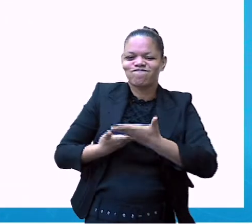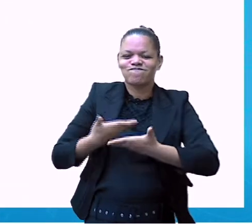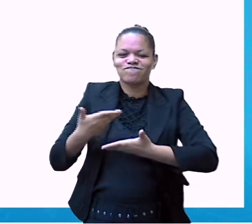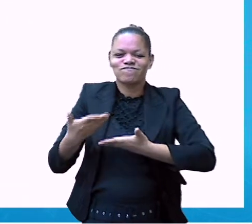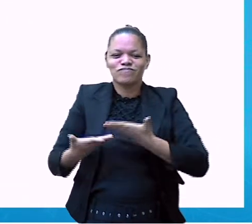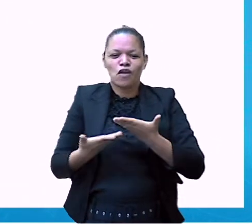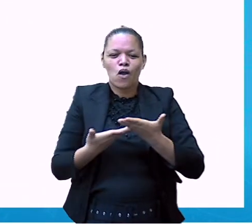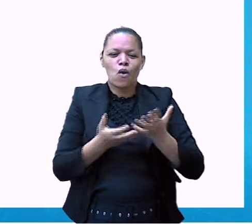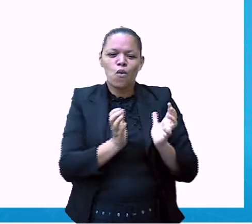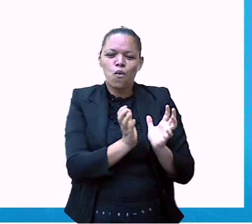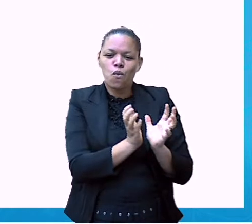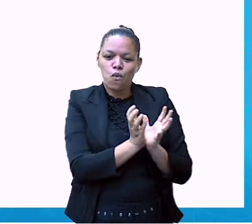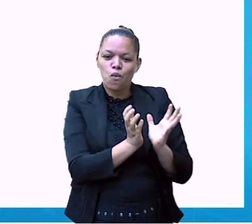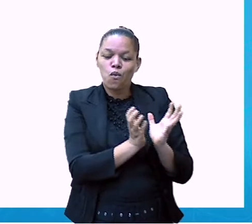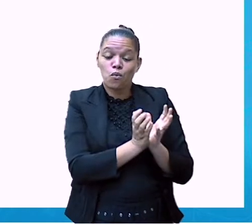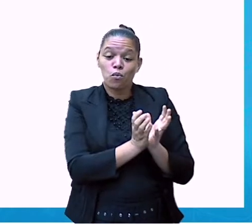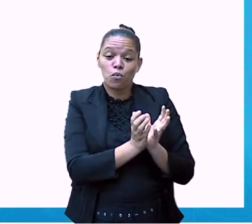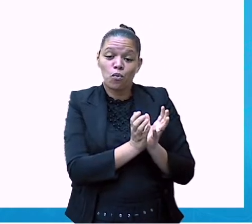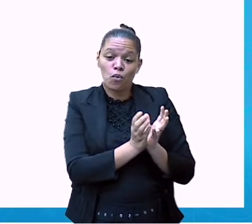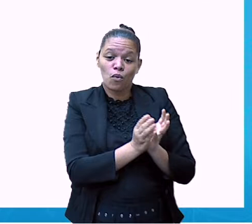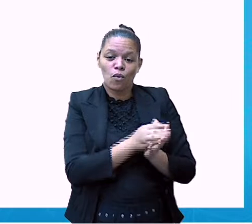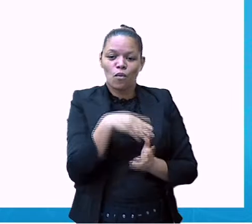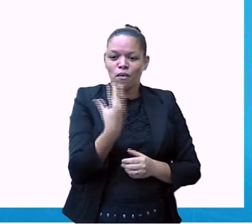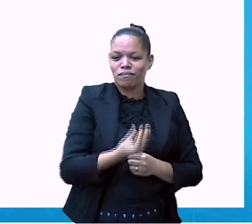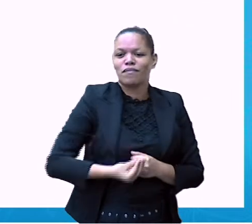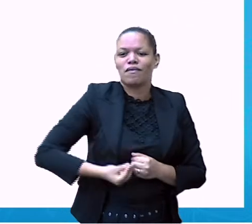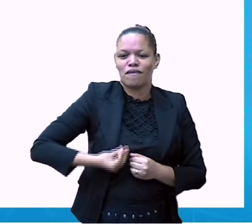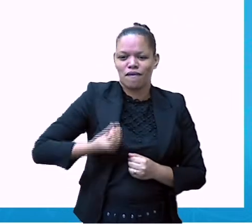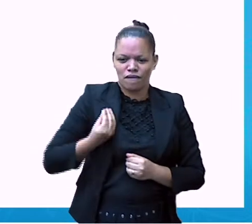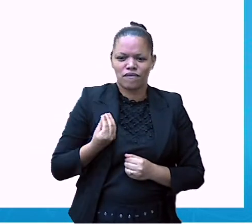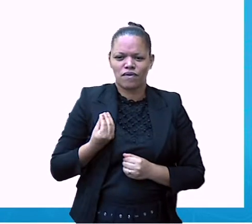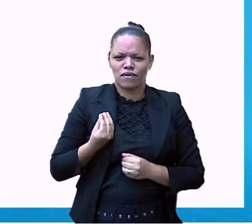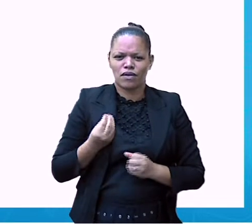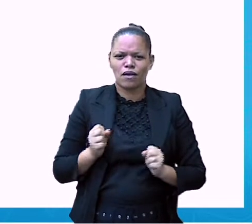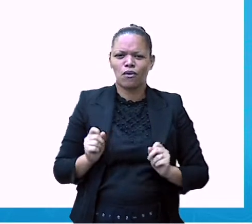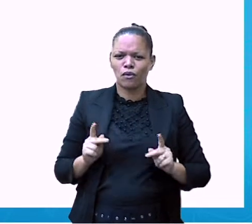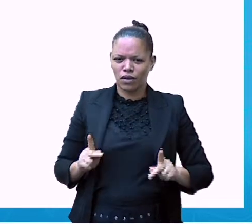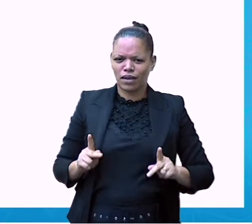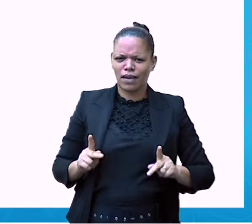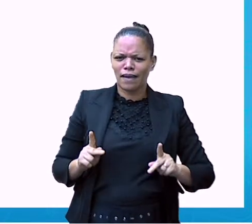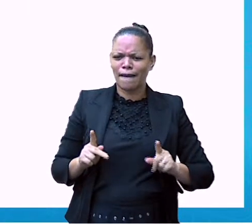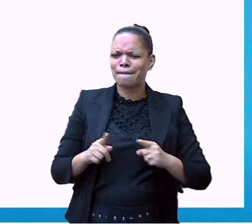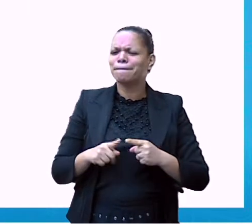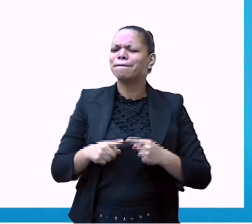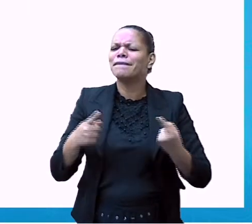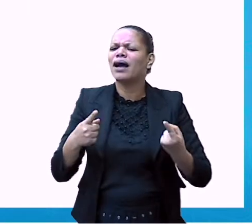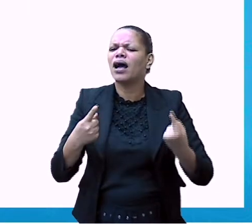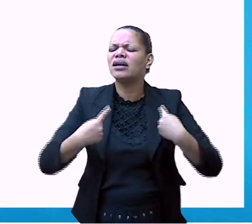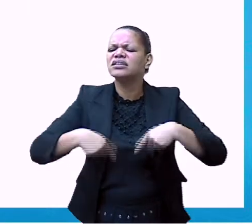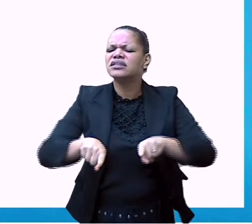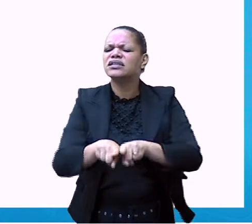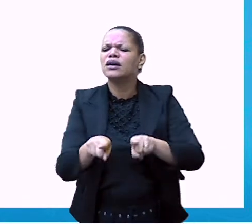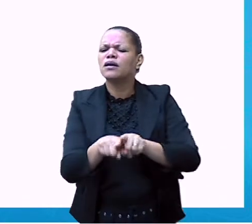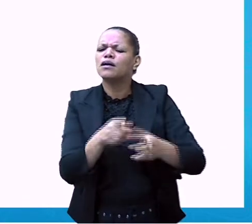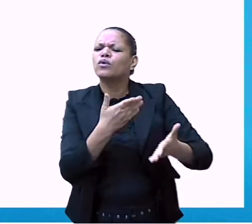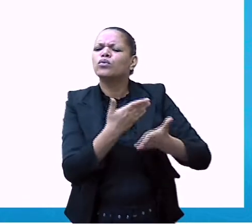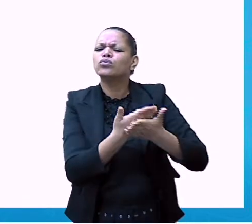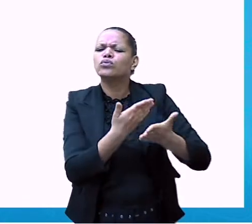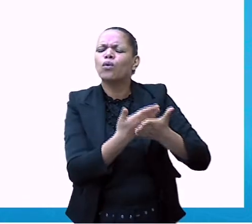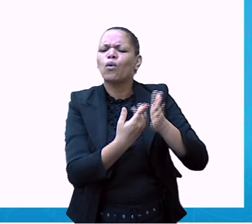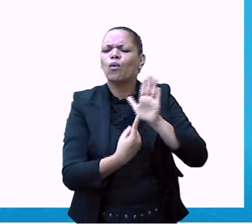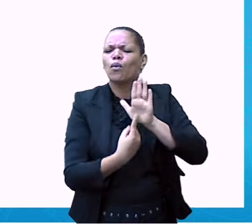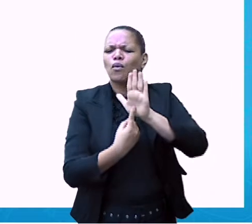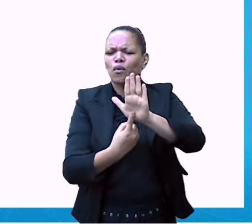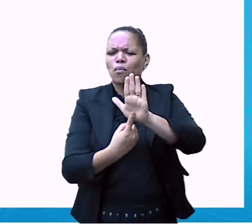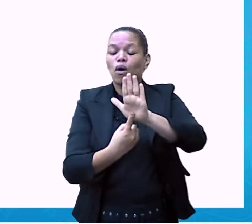estudo, 80% dos entrevistados acredita que poderá sofrer com o abastecimento